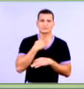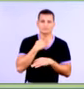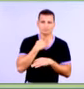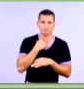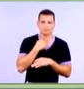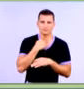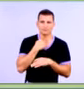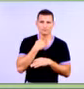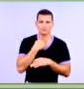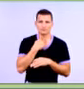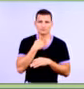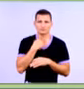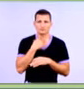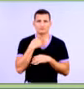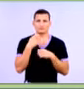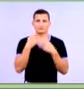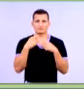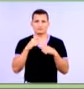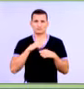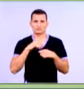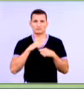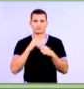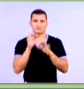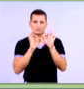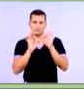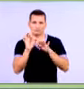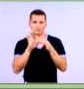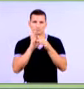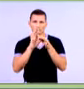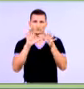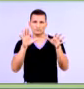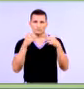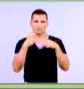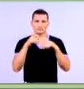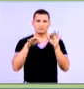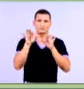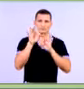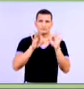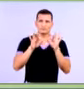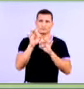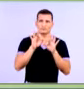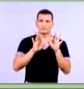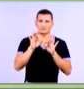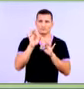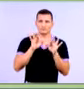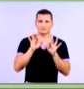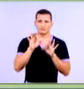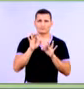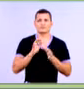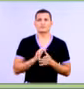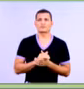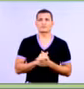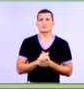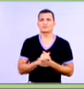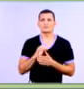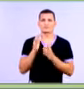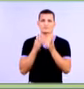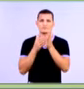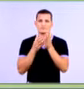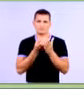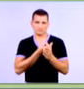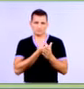tenho o controle das posições disponíveis, eu tenho que arrumar esse prox aqui quando eu removo ou quando eu